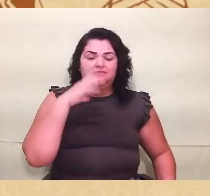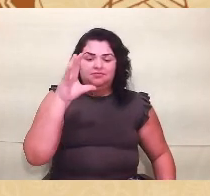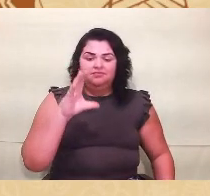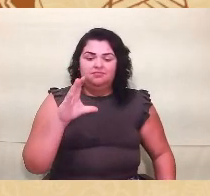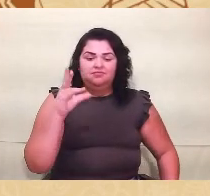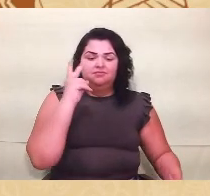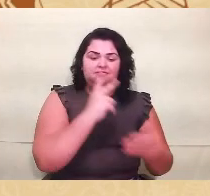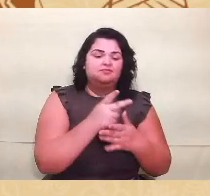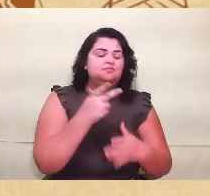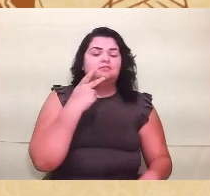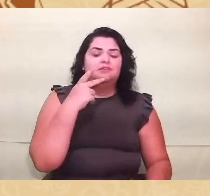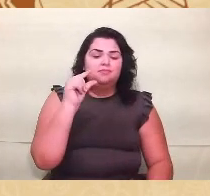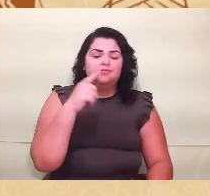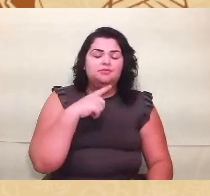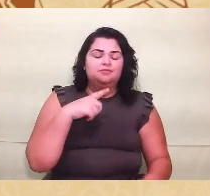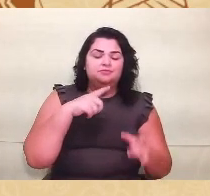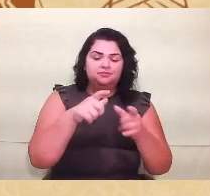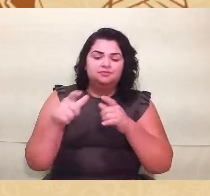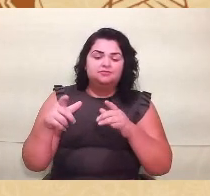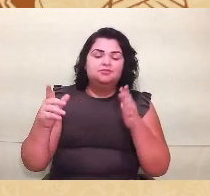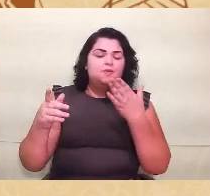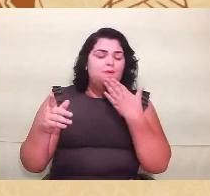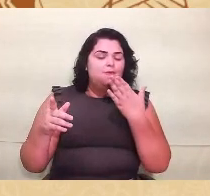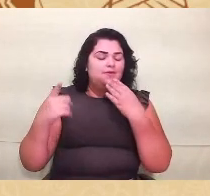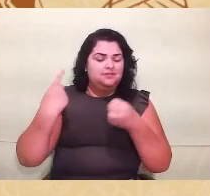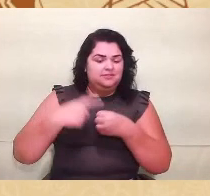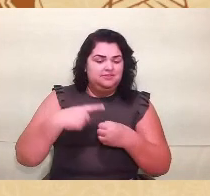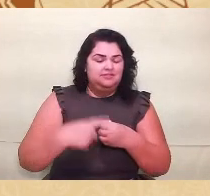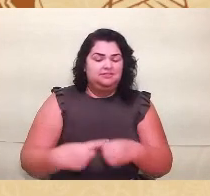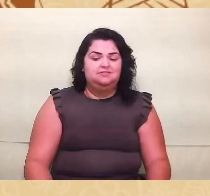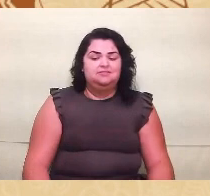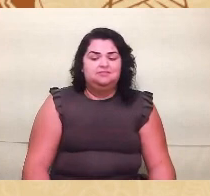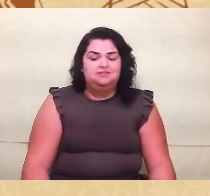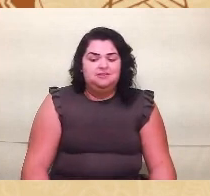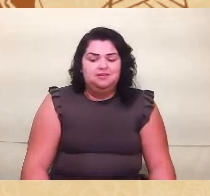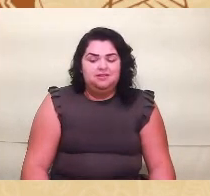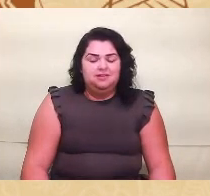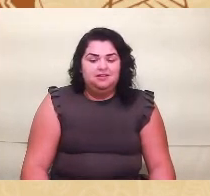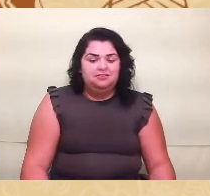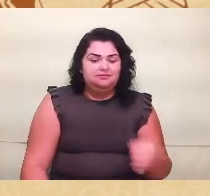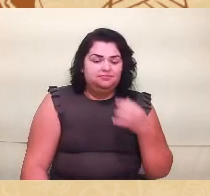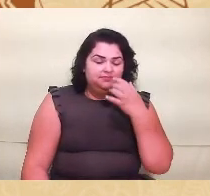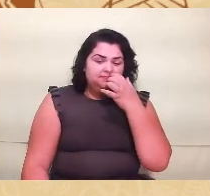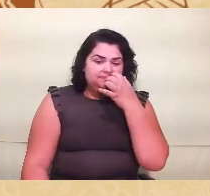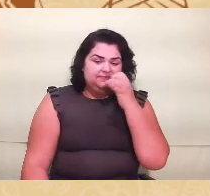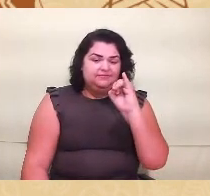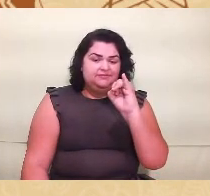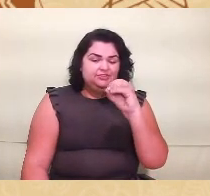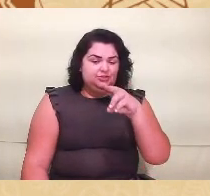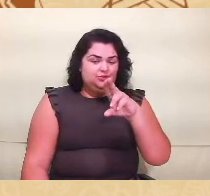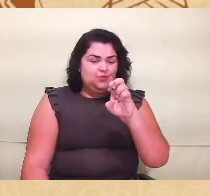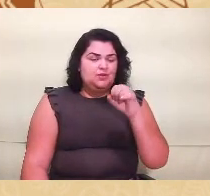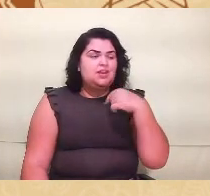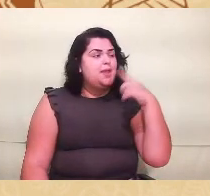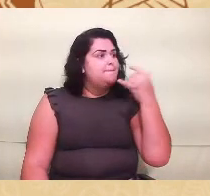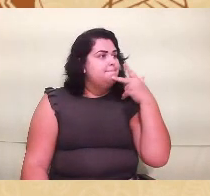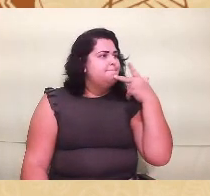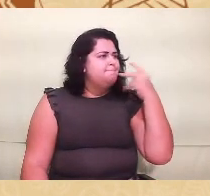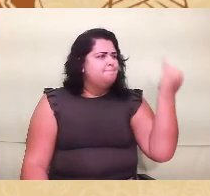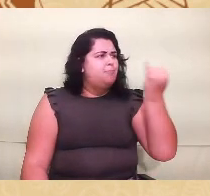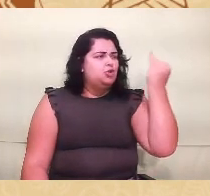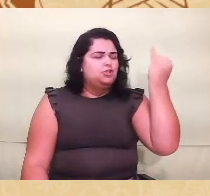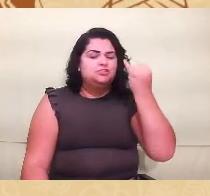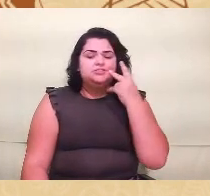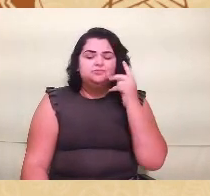pouquinho dos territórios indígenas na cidade. Legal. Mas, viu, Ione? Mas essa sua fala é fundamental, no sentido em que